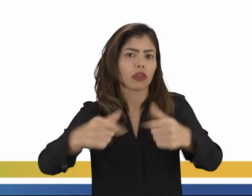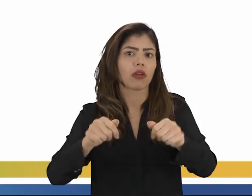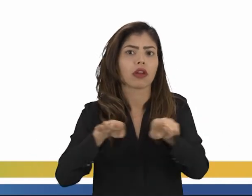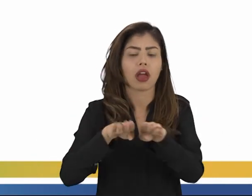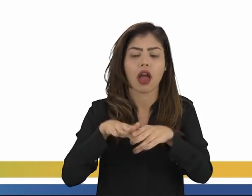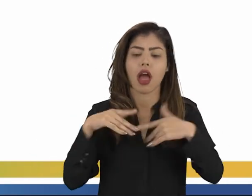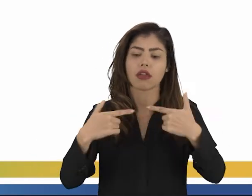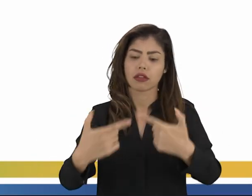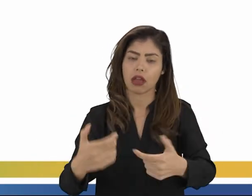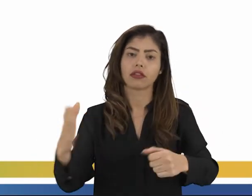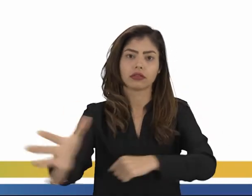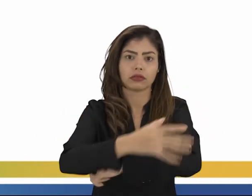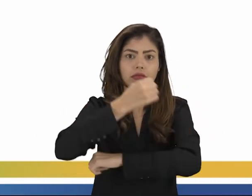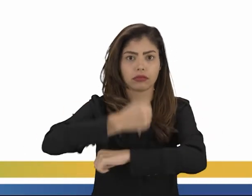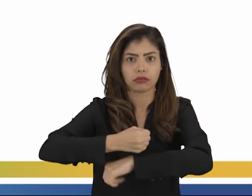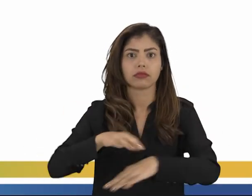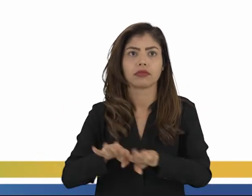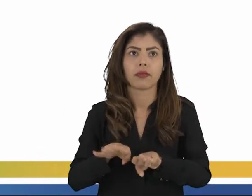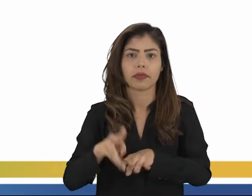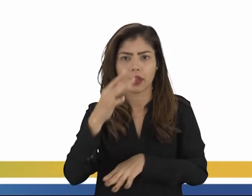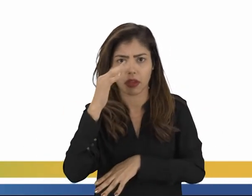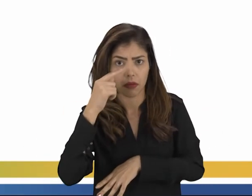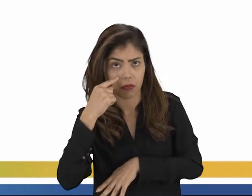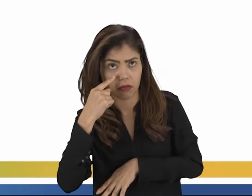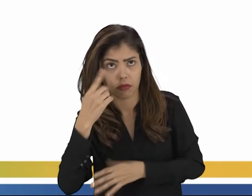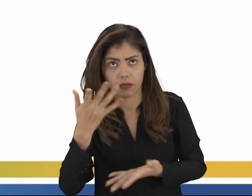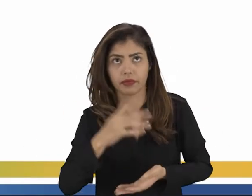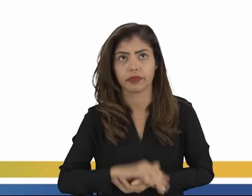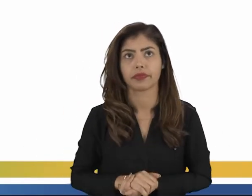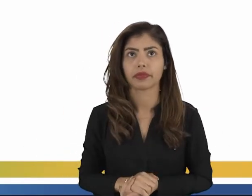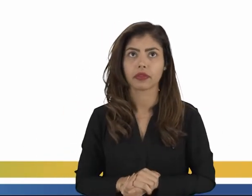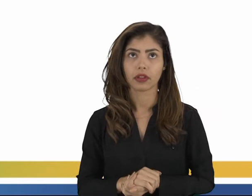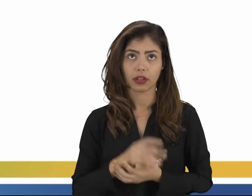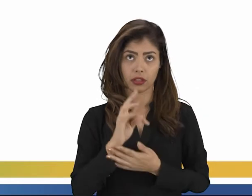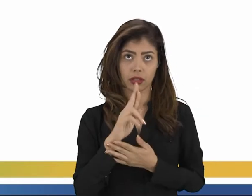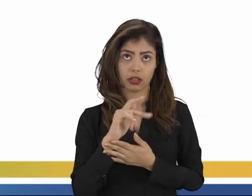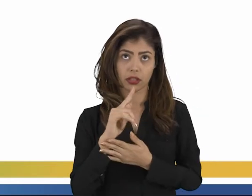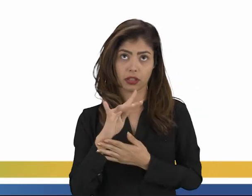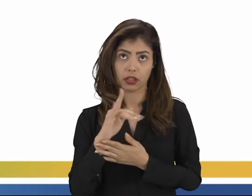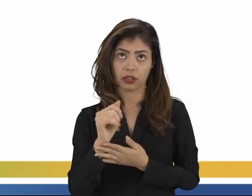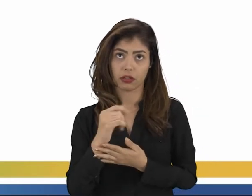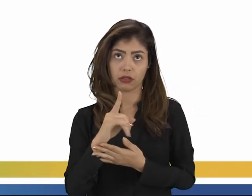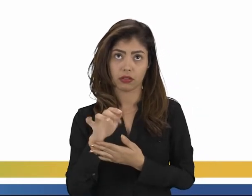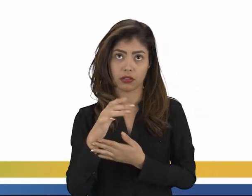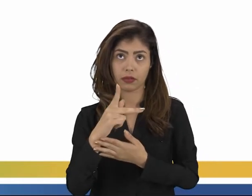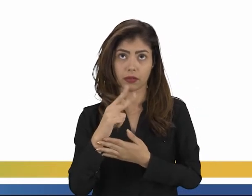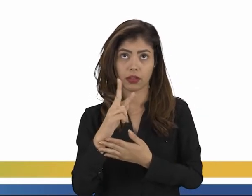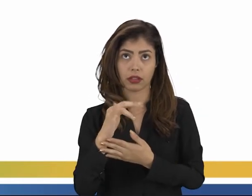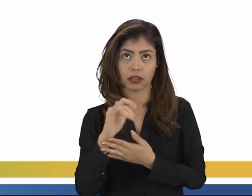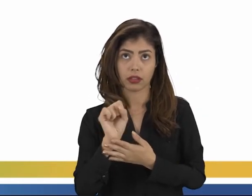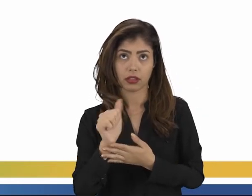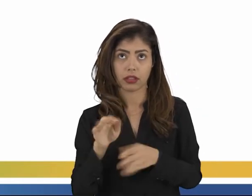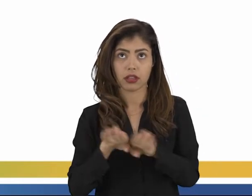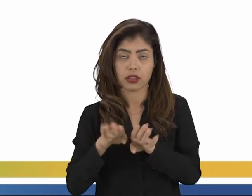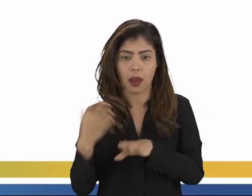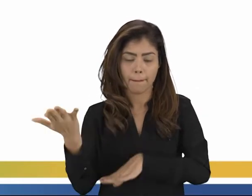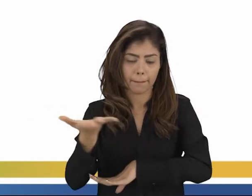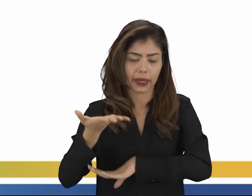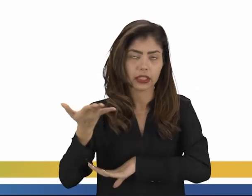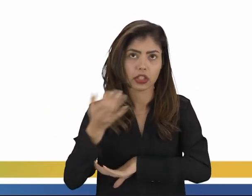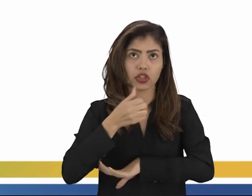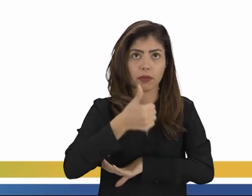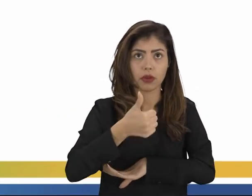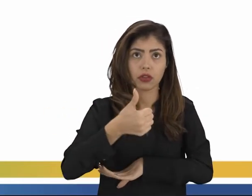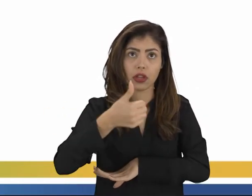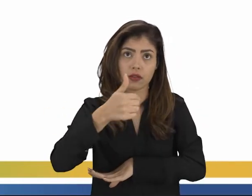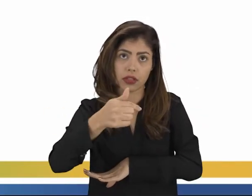processo de guerra e independência, mas também bem interessante. E o Tratado de Paris serviu como base em 1783